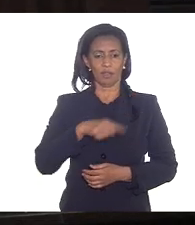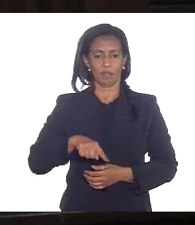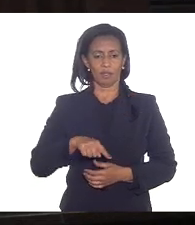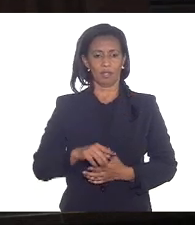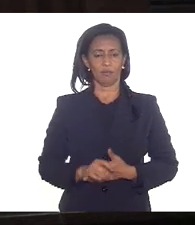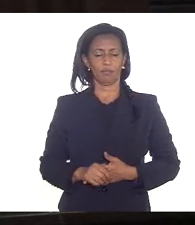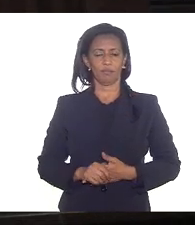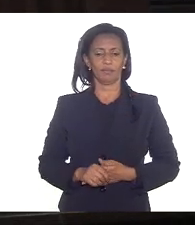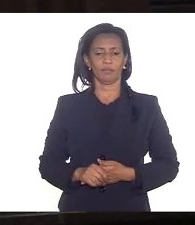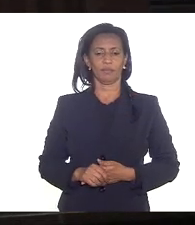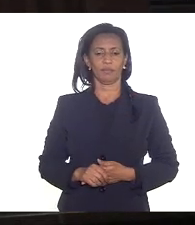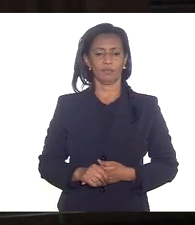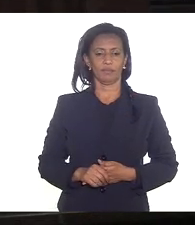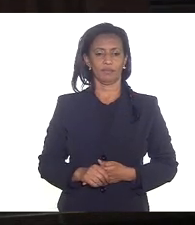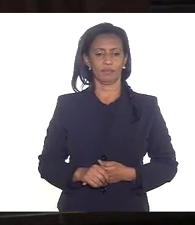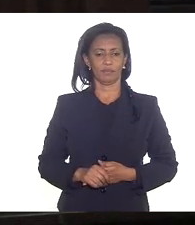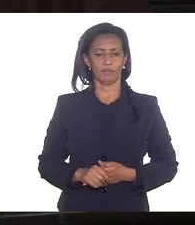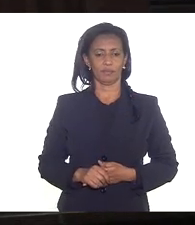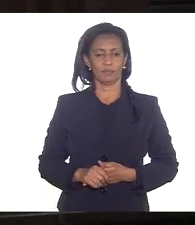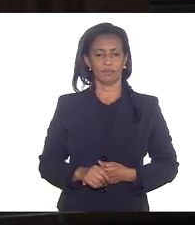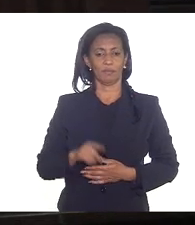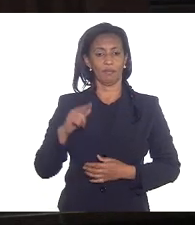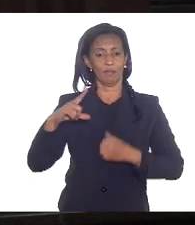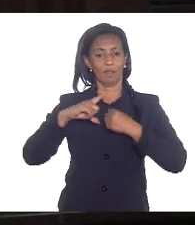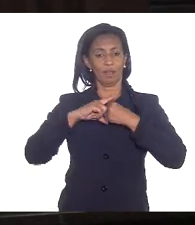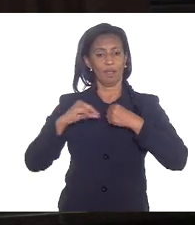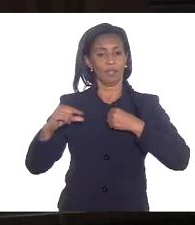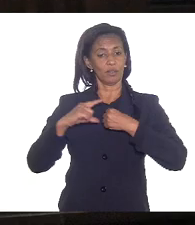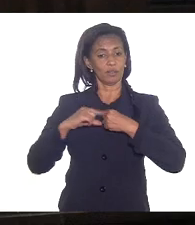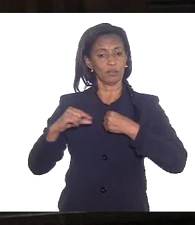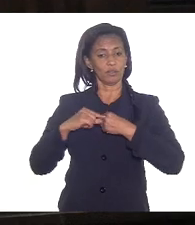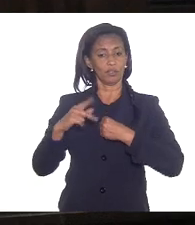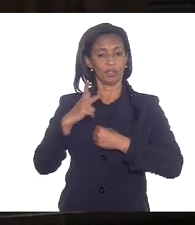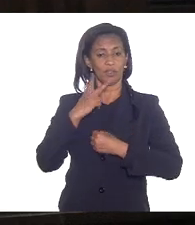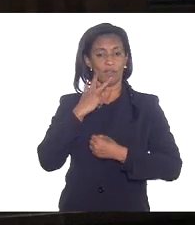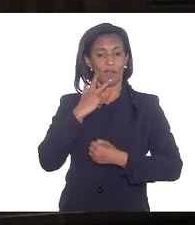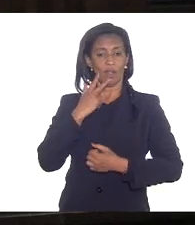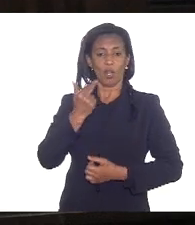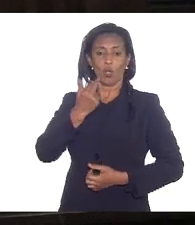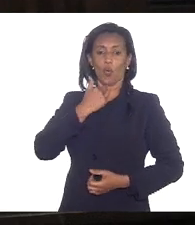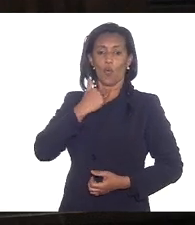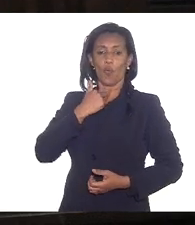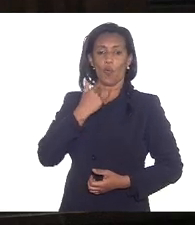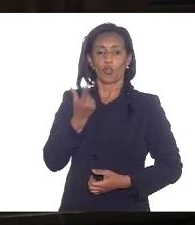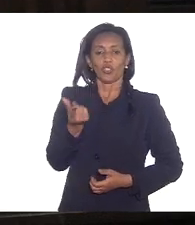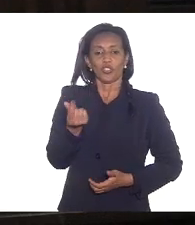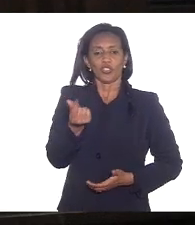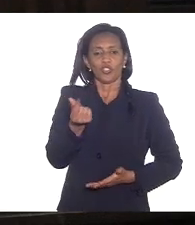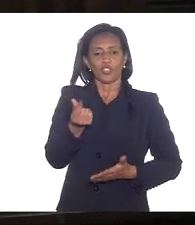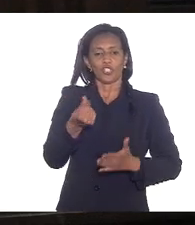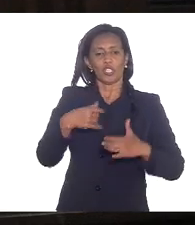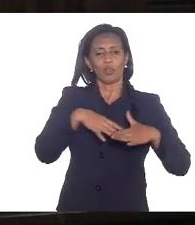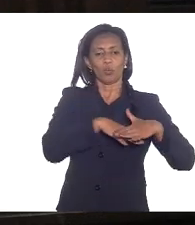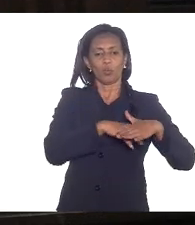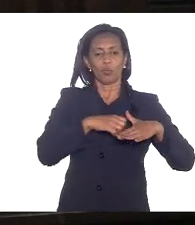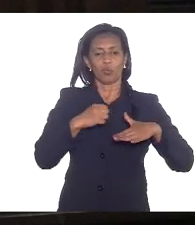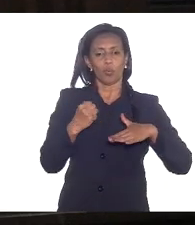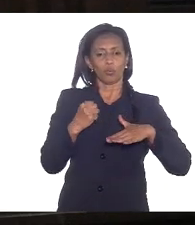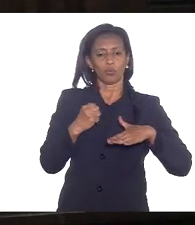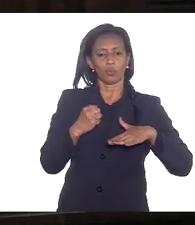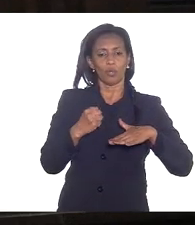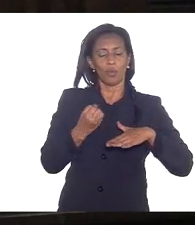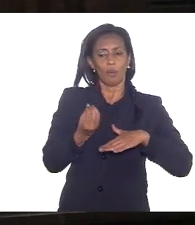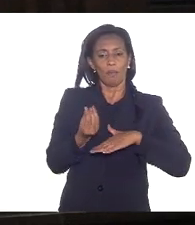ventando esse artigo que diz que ele não pode tirar o dinheiro do fundo de combate à pobreza